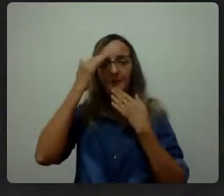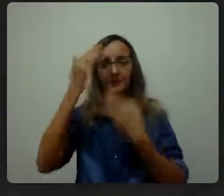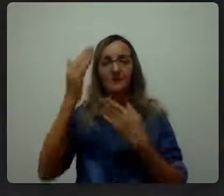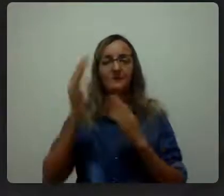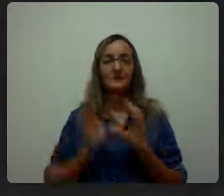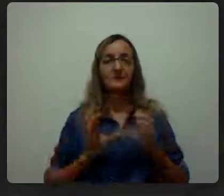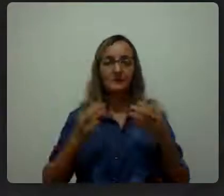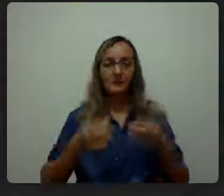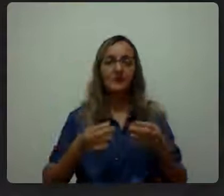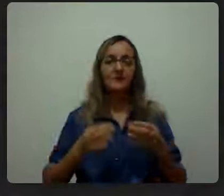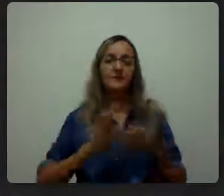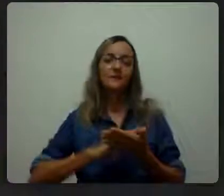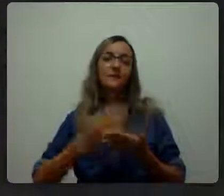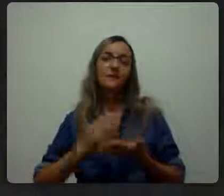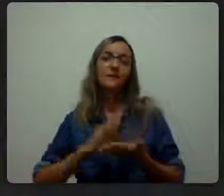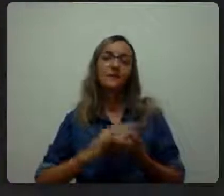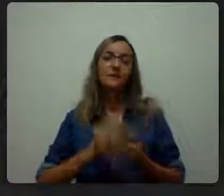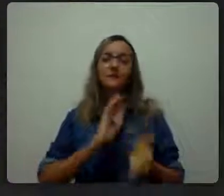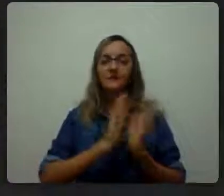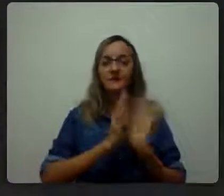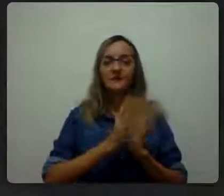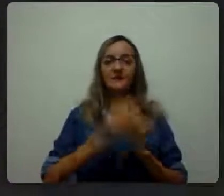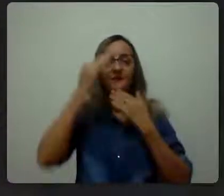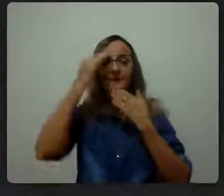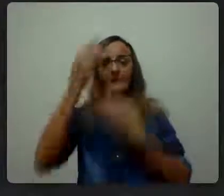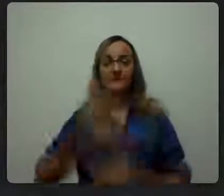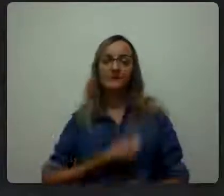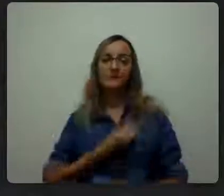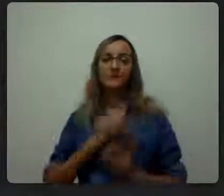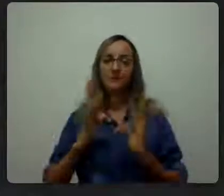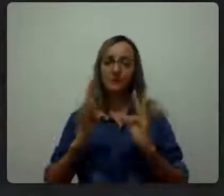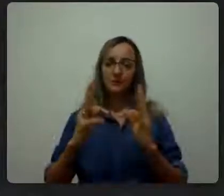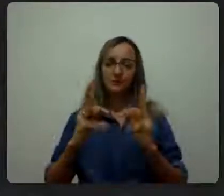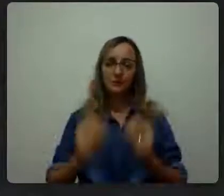vocês. Boa noite, pessoal. Uma ótima semana para vocês. Para cima, vamos.